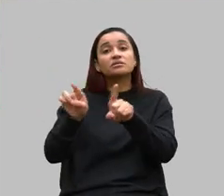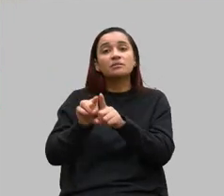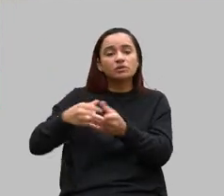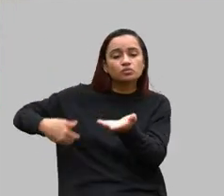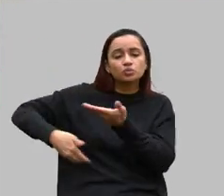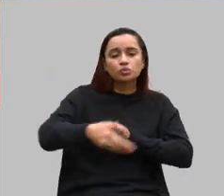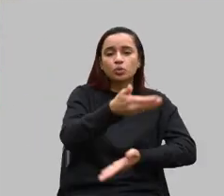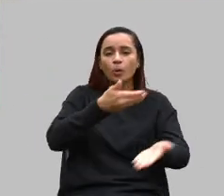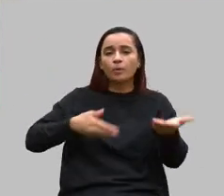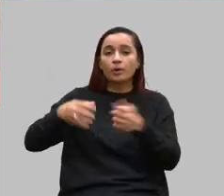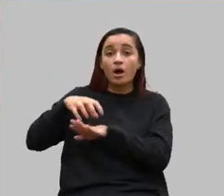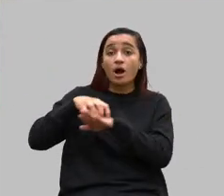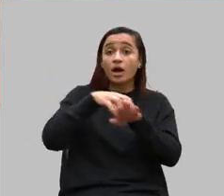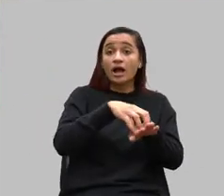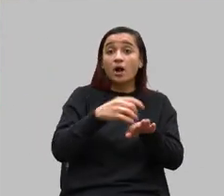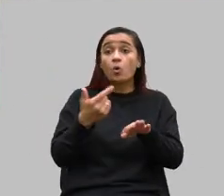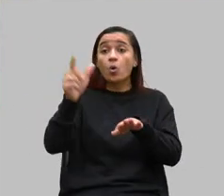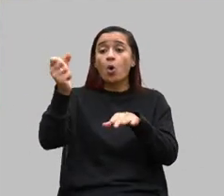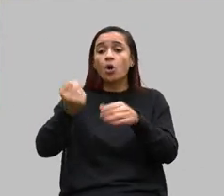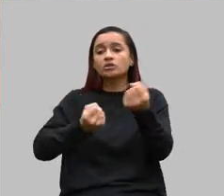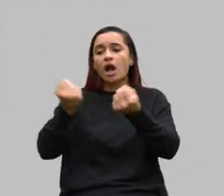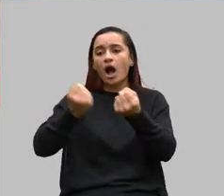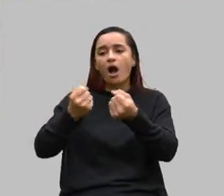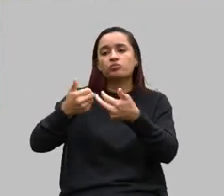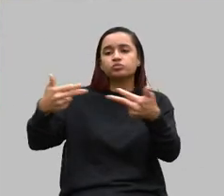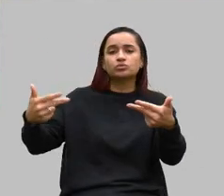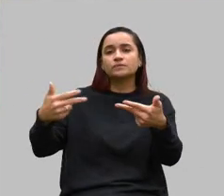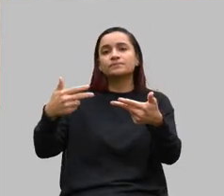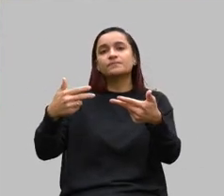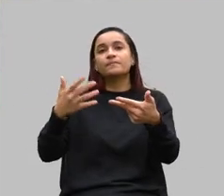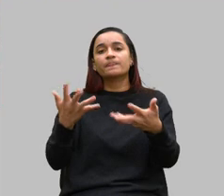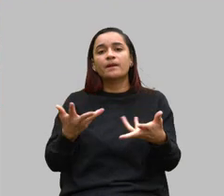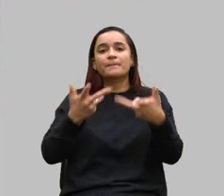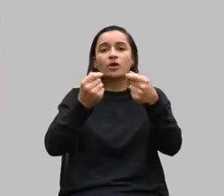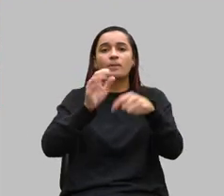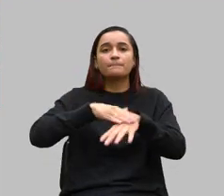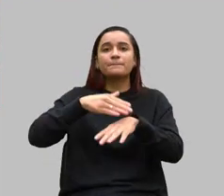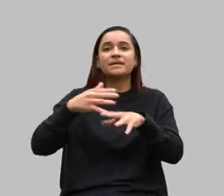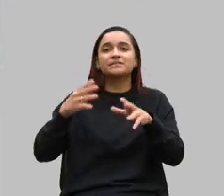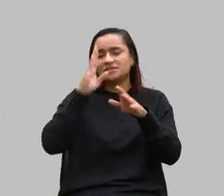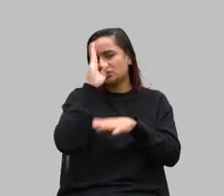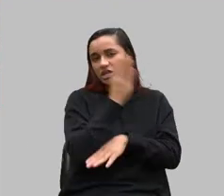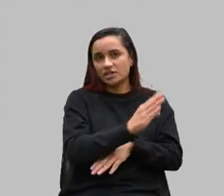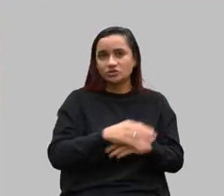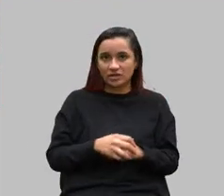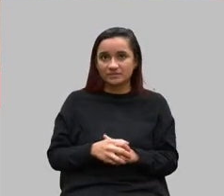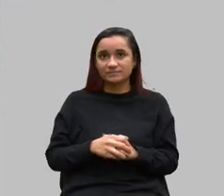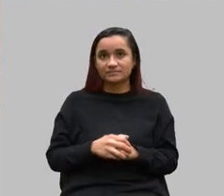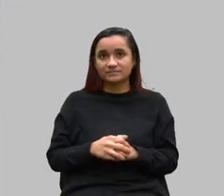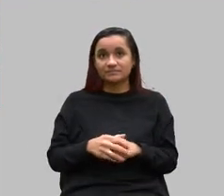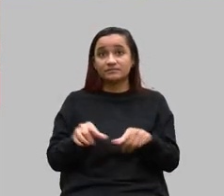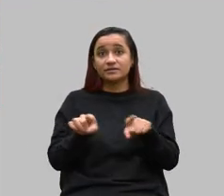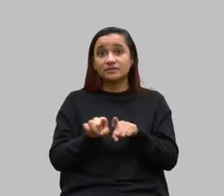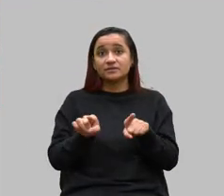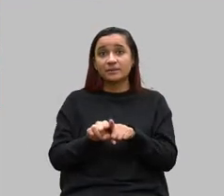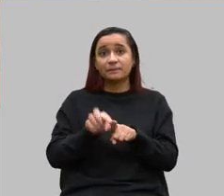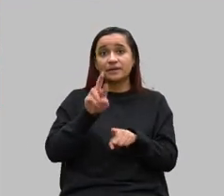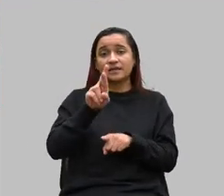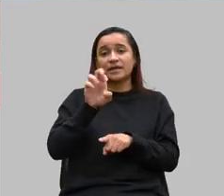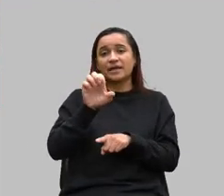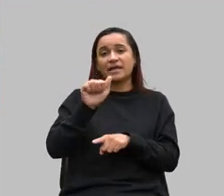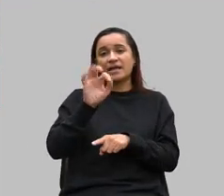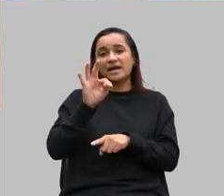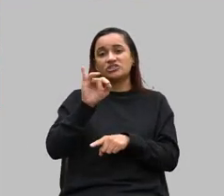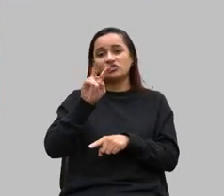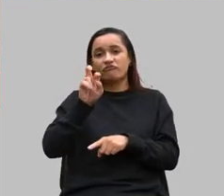de carga de outras linhas ferroviárias ou mesmo rodoviárias por uma coisa muito mais direcionada reativar um corredor antigo